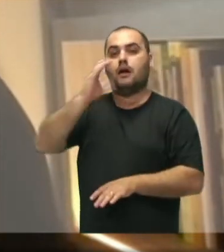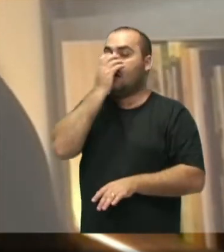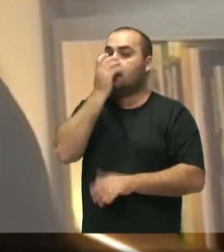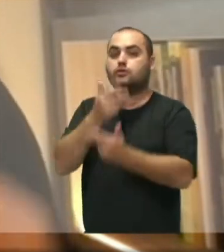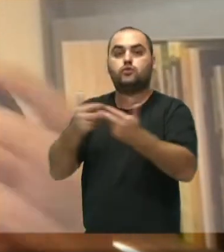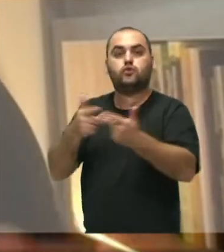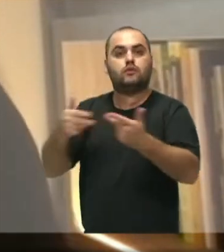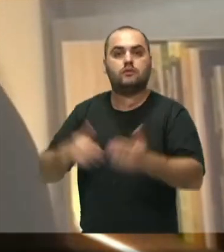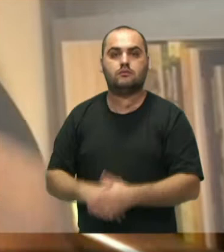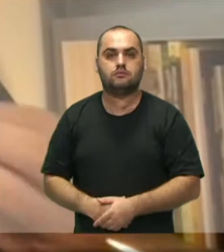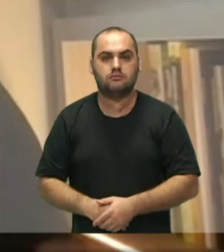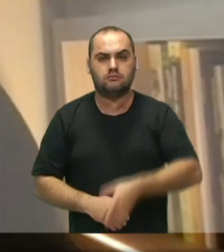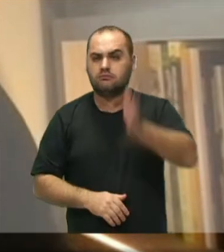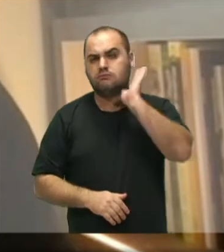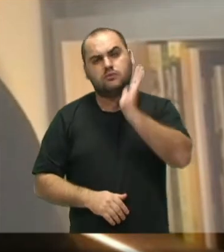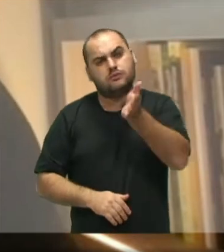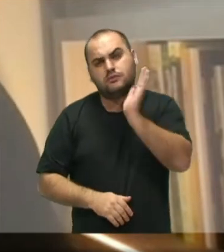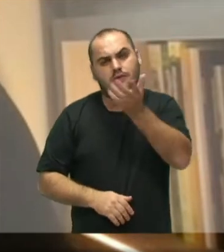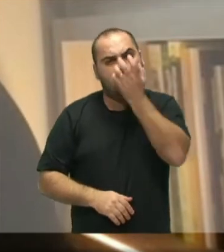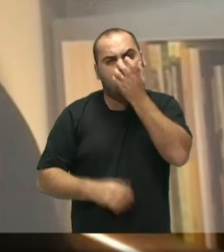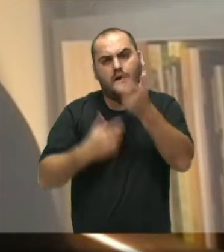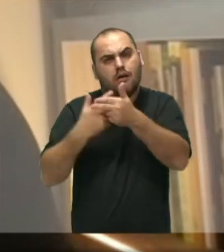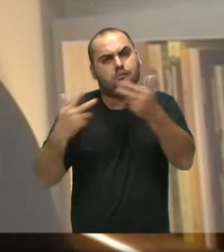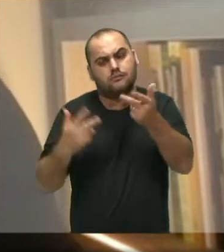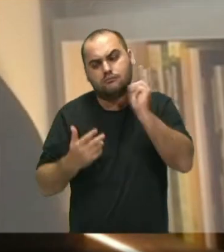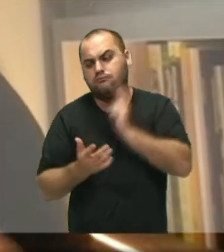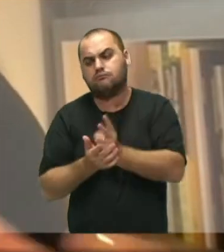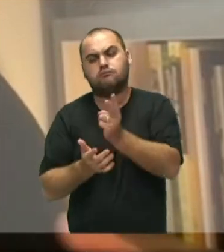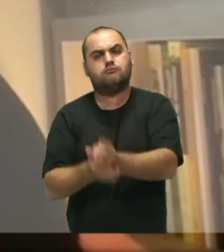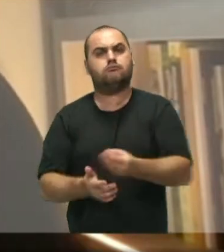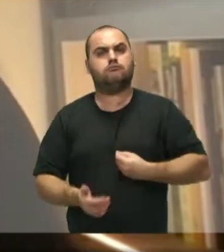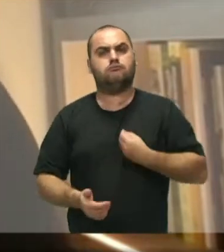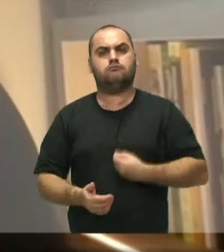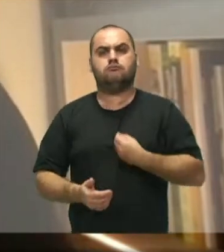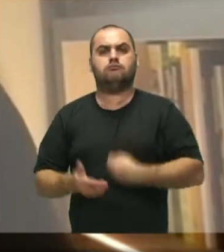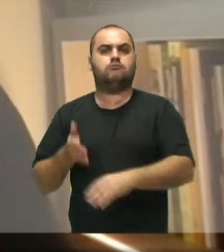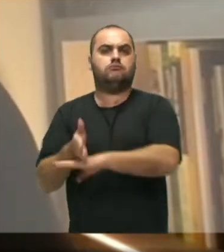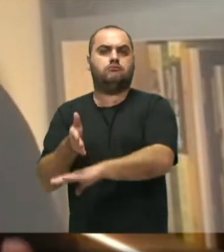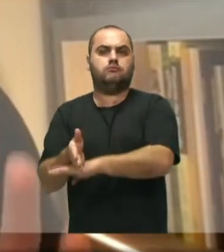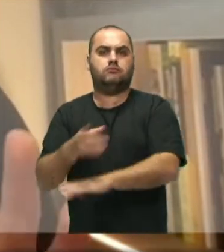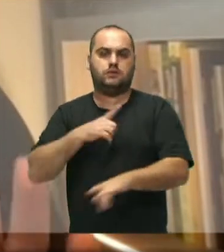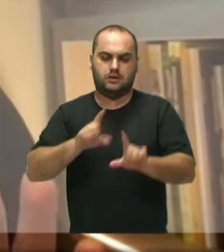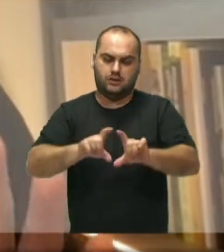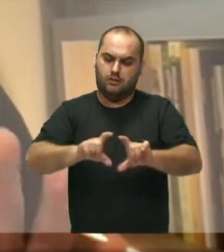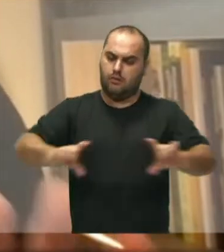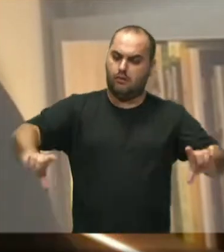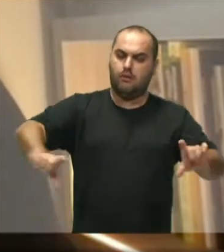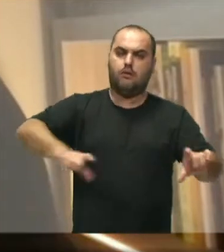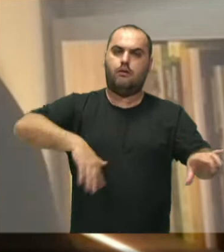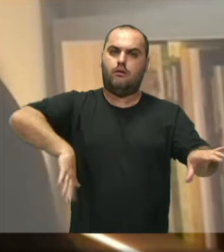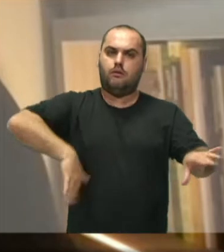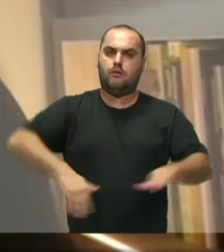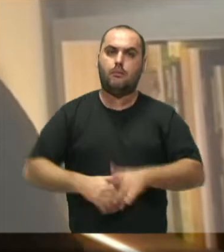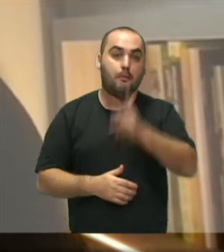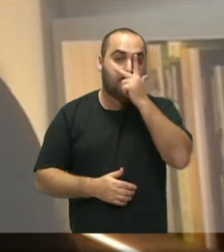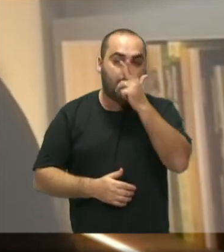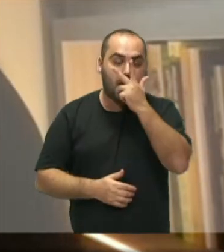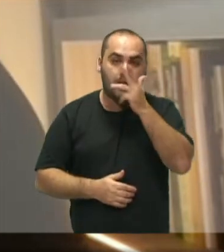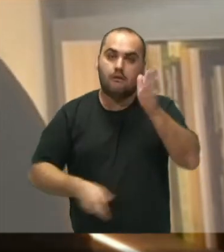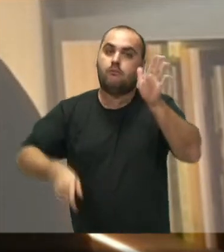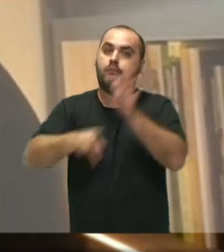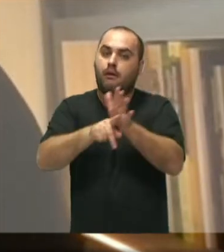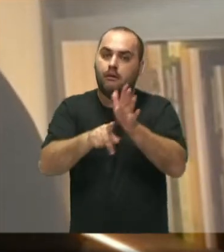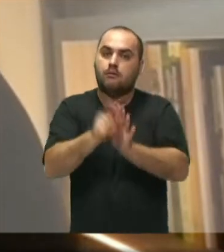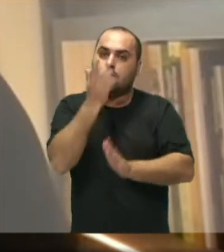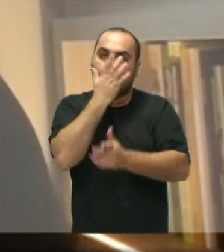praia que já tem uma circulação de cães habitualmente tem uma pequena faixa de areia é uma praia meio que exclusiva